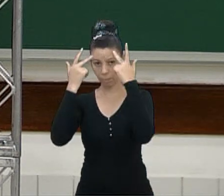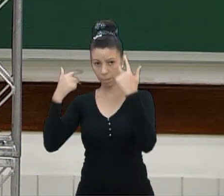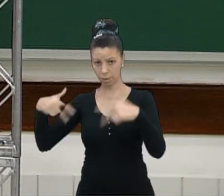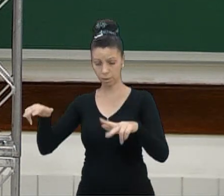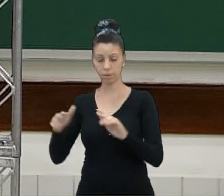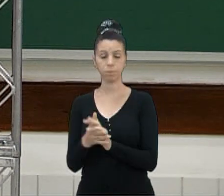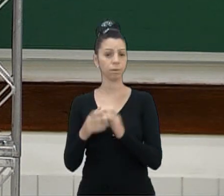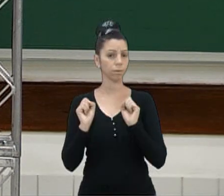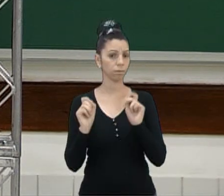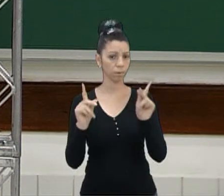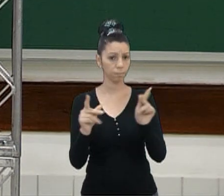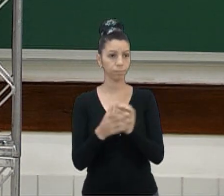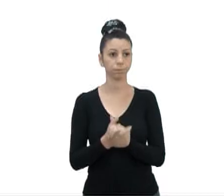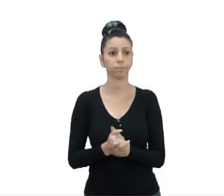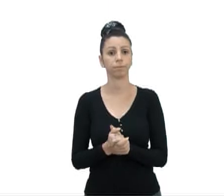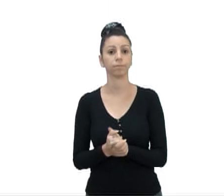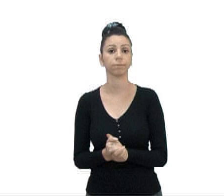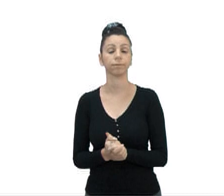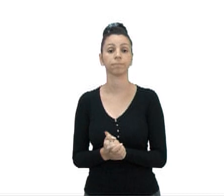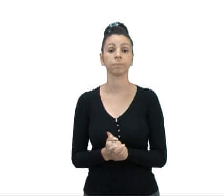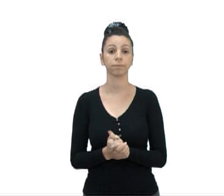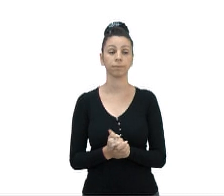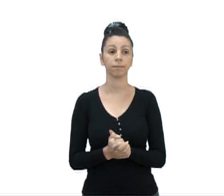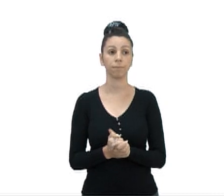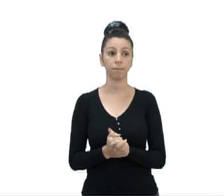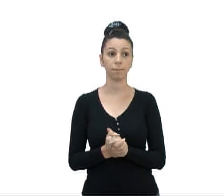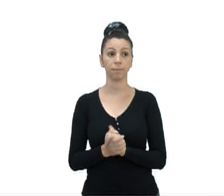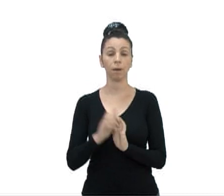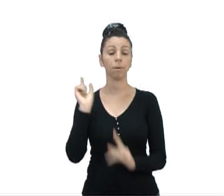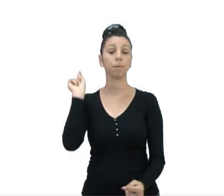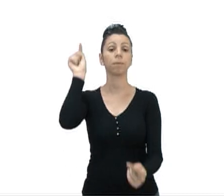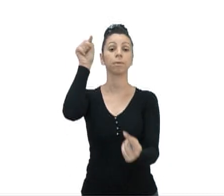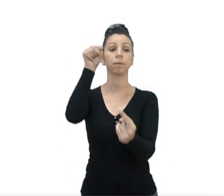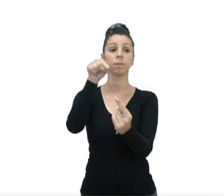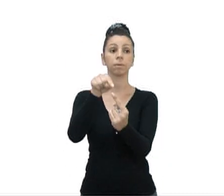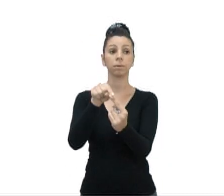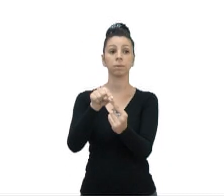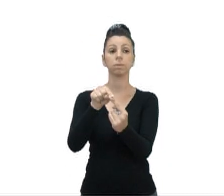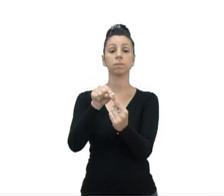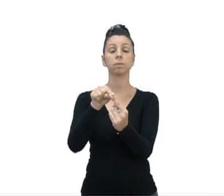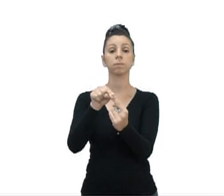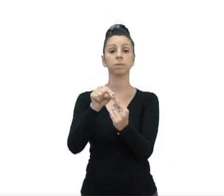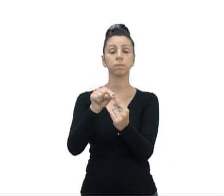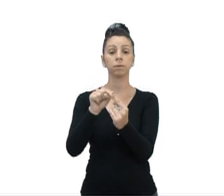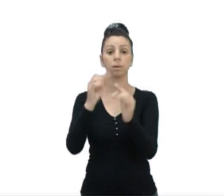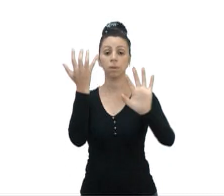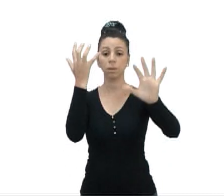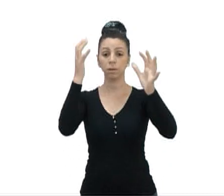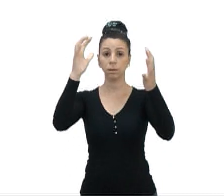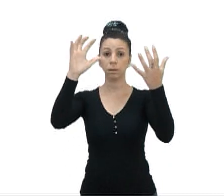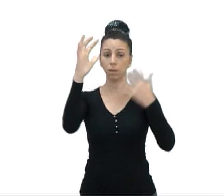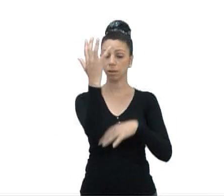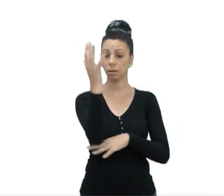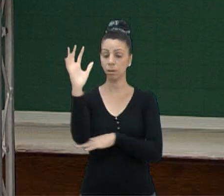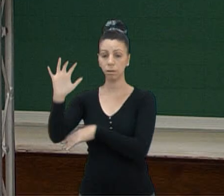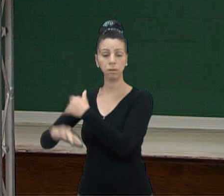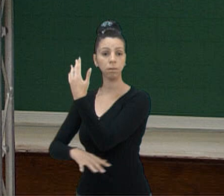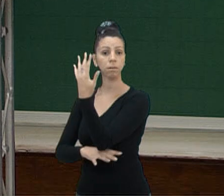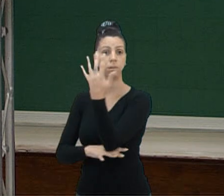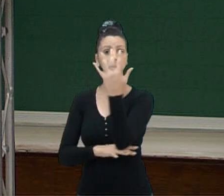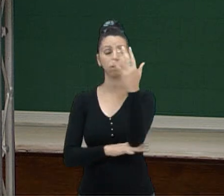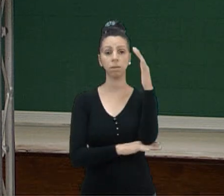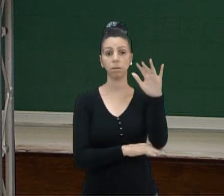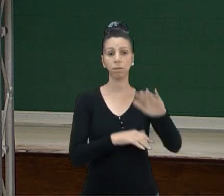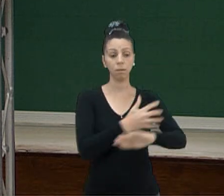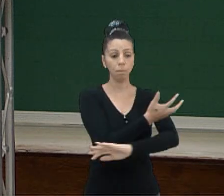Então vamos pensar um pouquinho ali. Já falamos desse objetivo, principalmente ali, clima, vegetação, relevo e hidrografia, que são